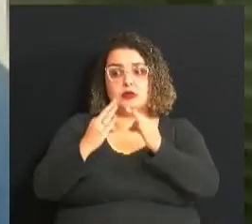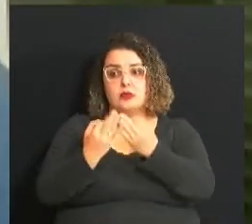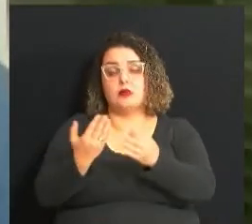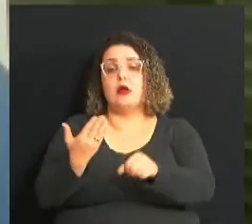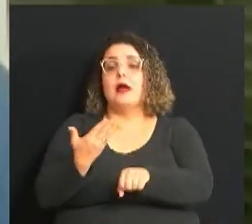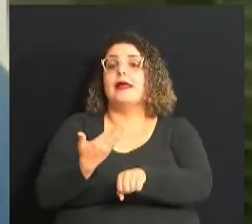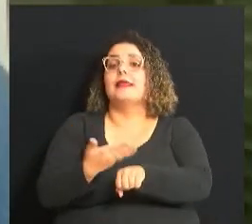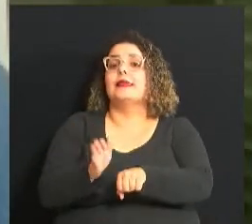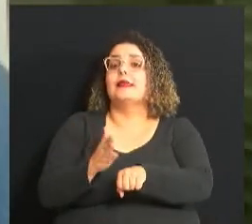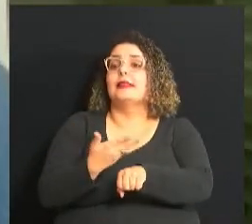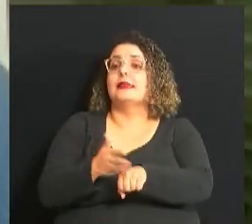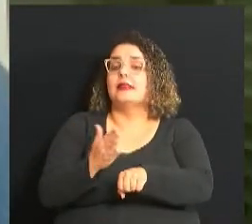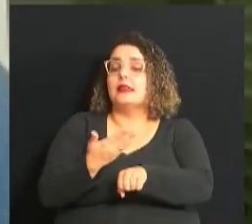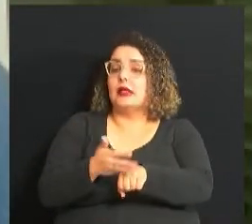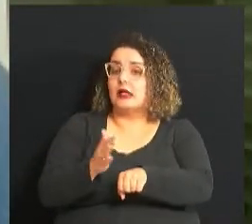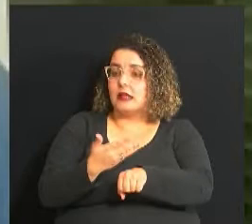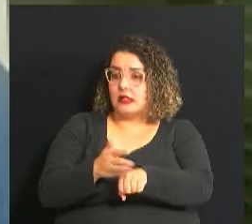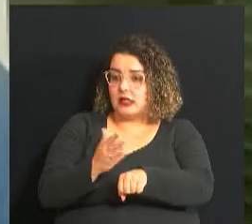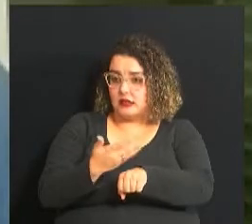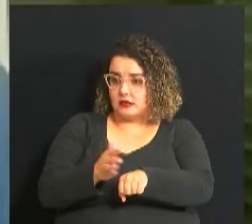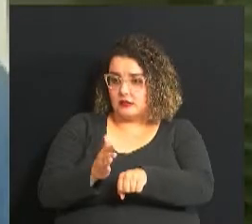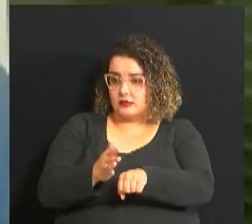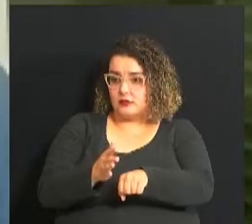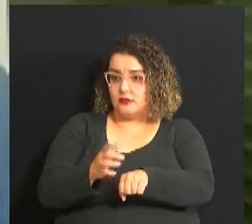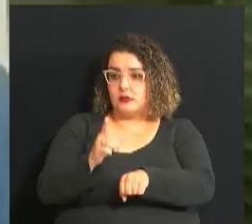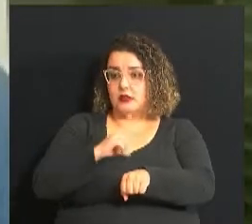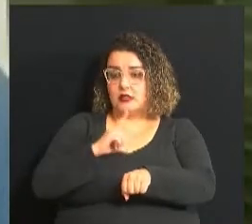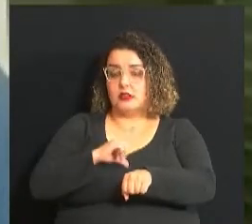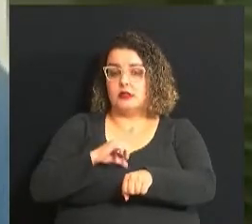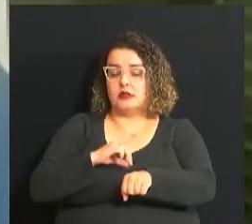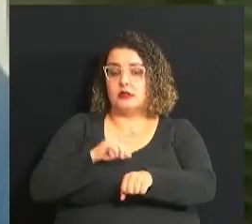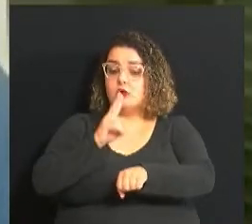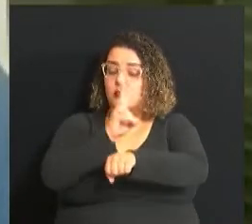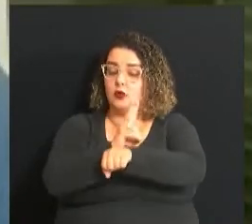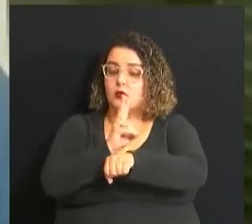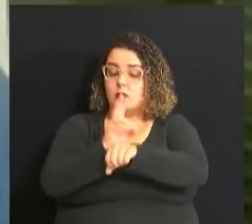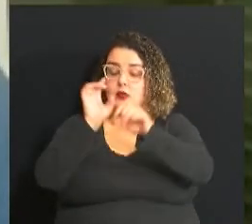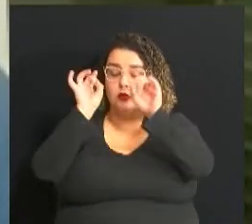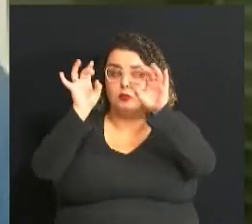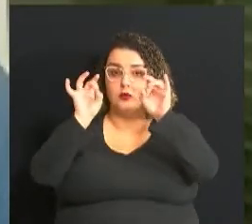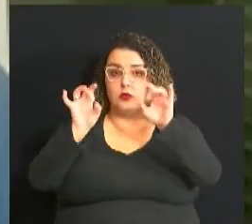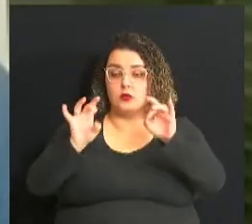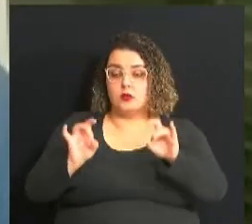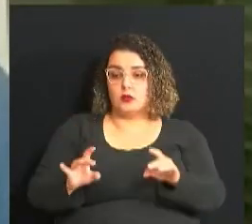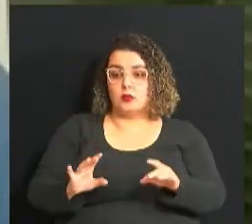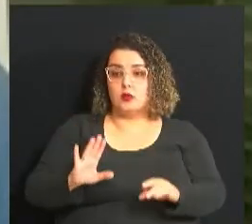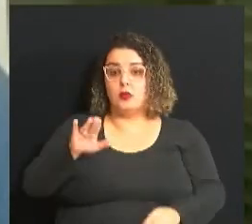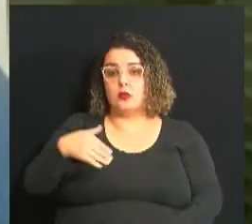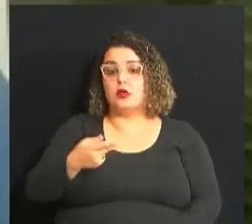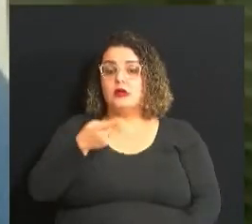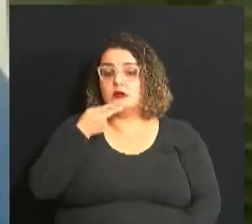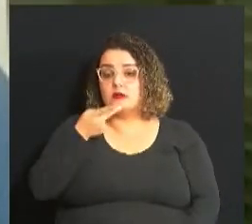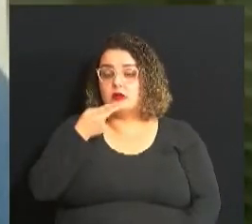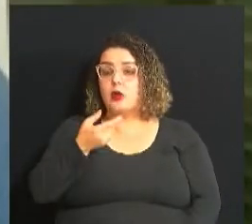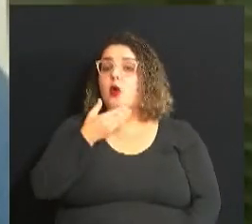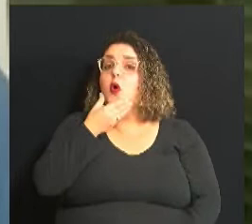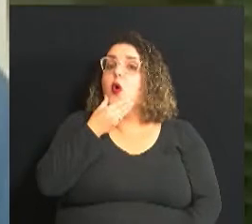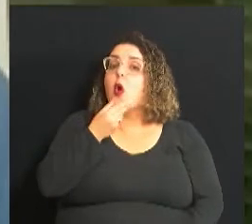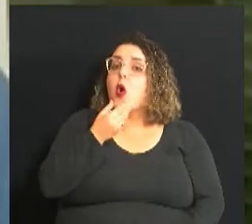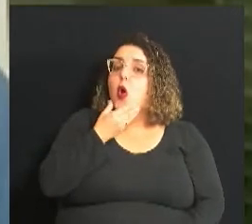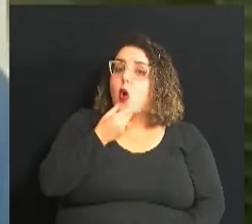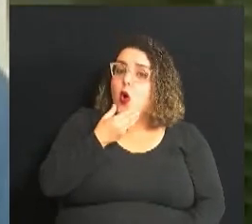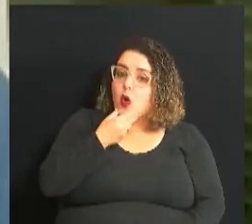treinado para ele ter um cuidado especial para quando lidar com o homem. Volto a dizer, o homem